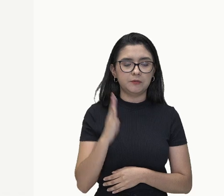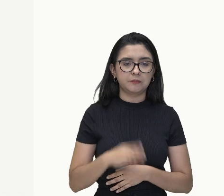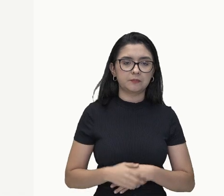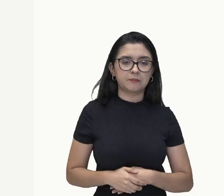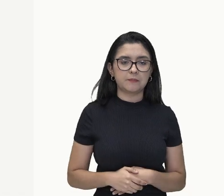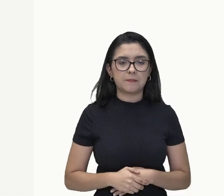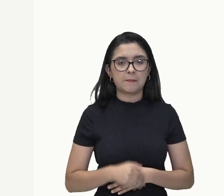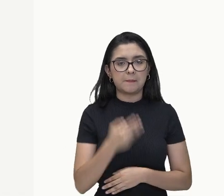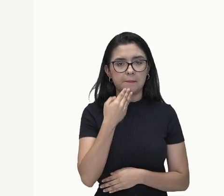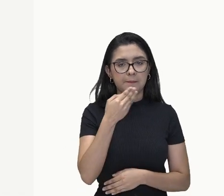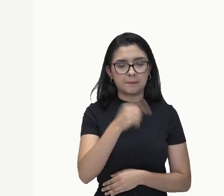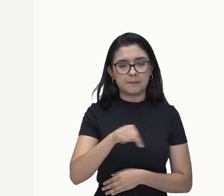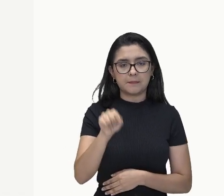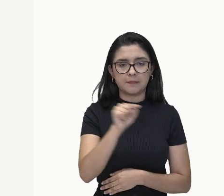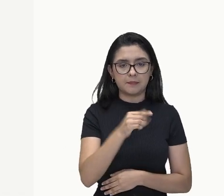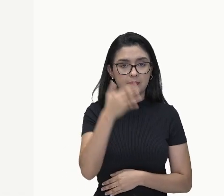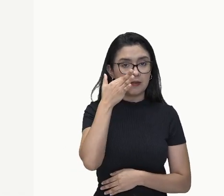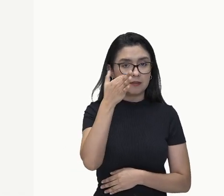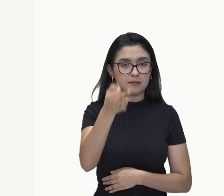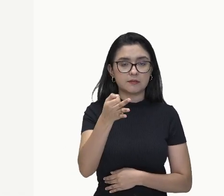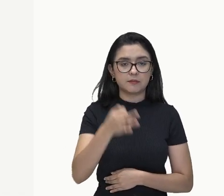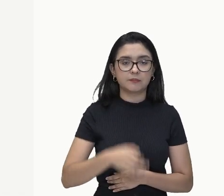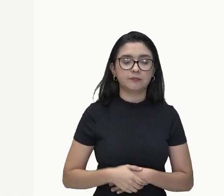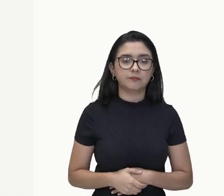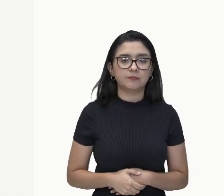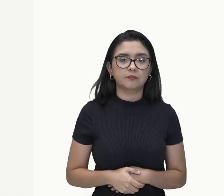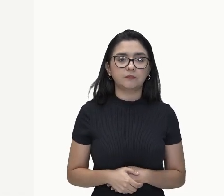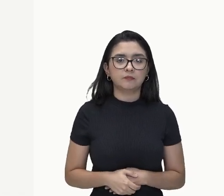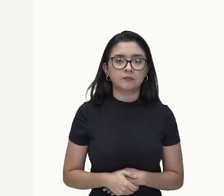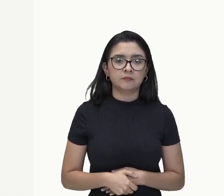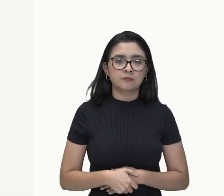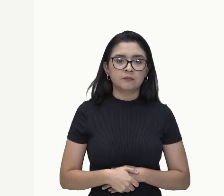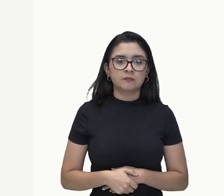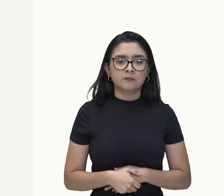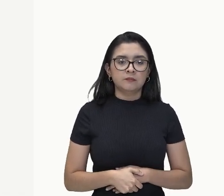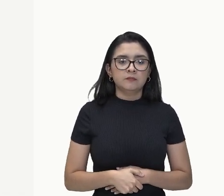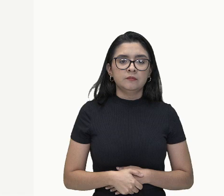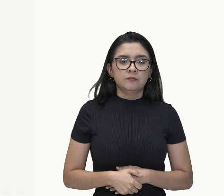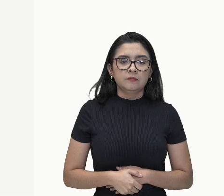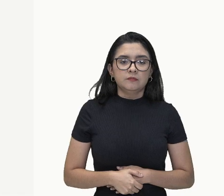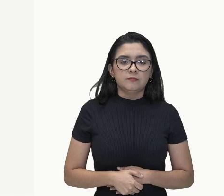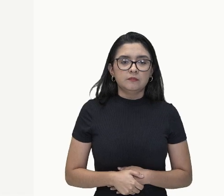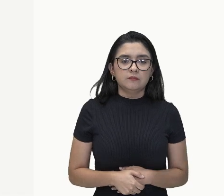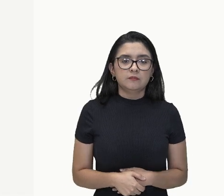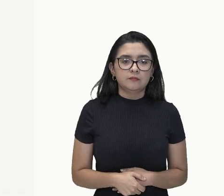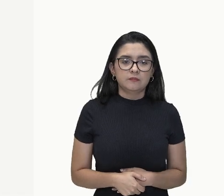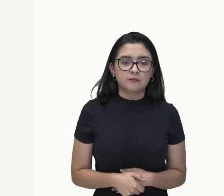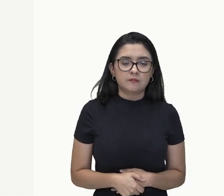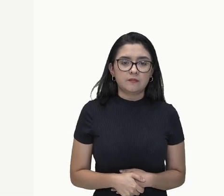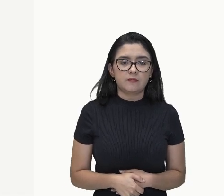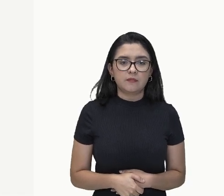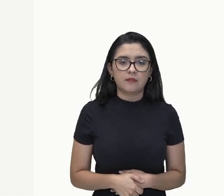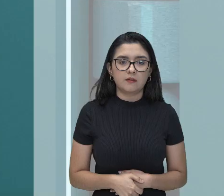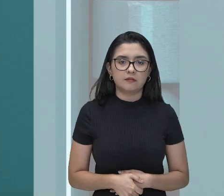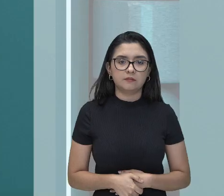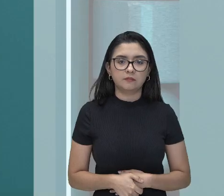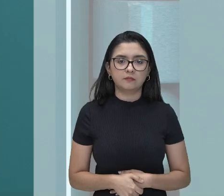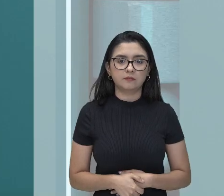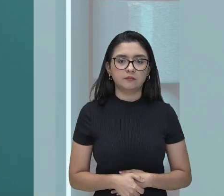eu peço a vocês. Bastante atenção e sempre estar ali fixo, o olhar para entender bem,